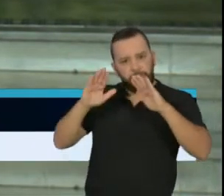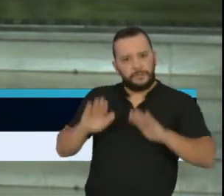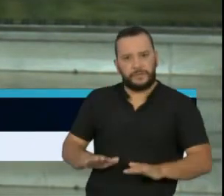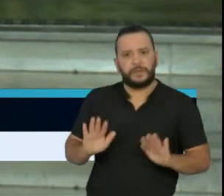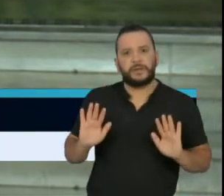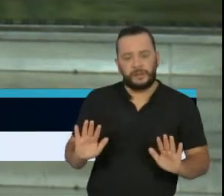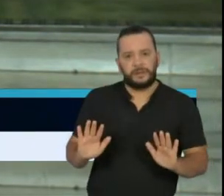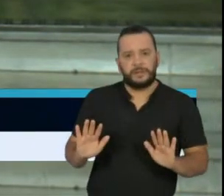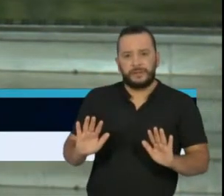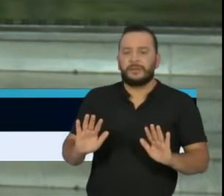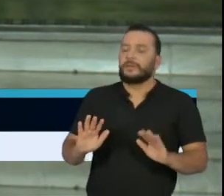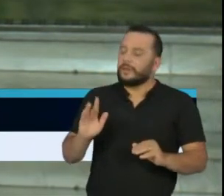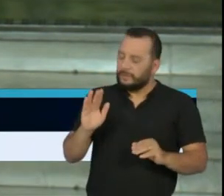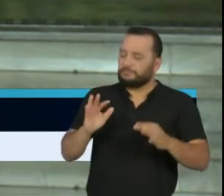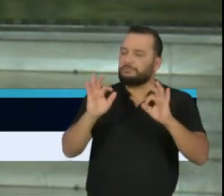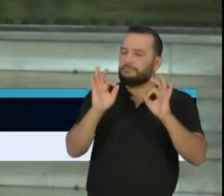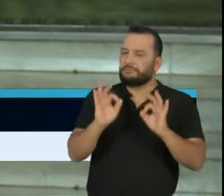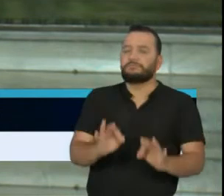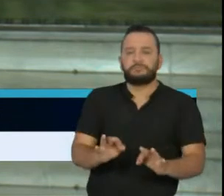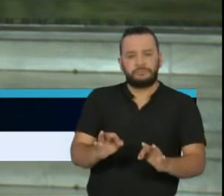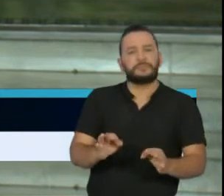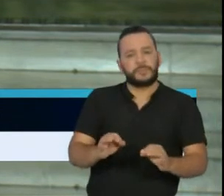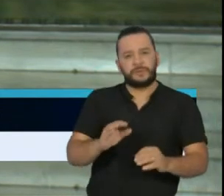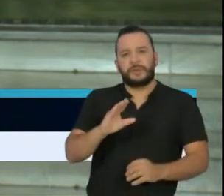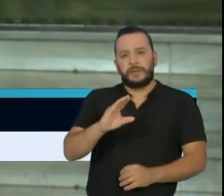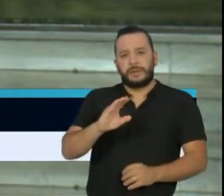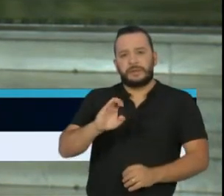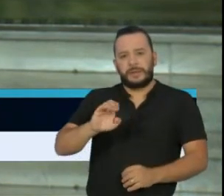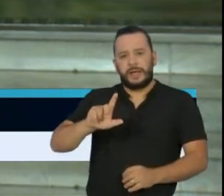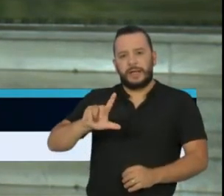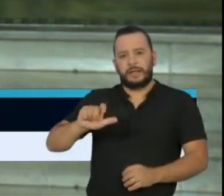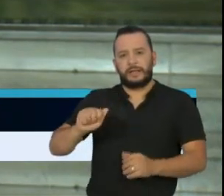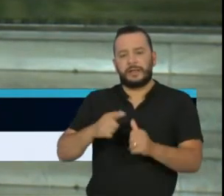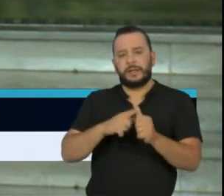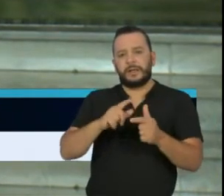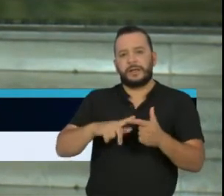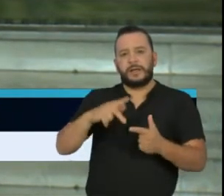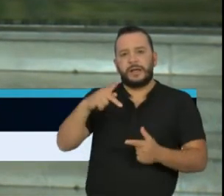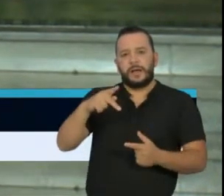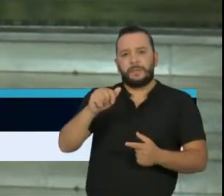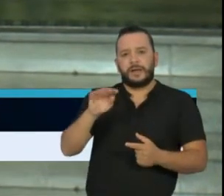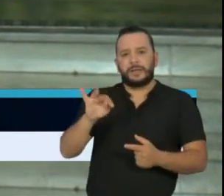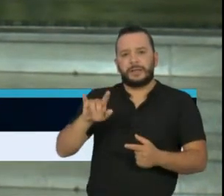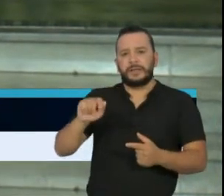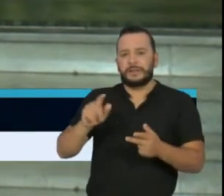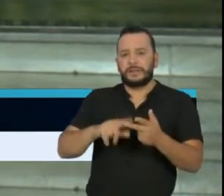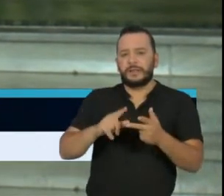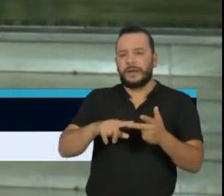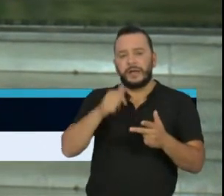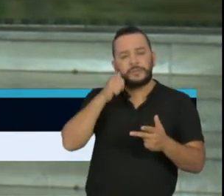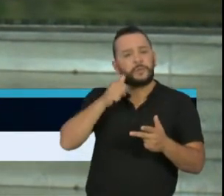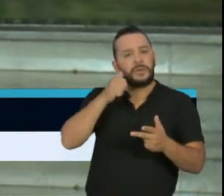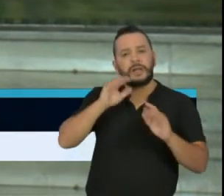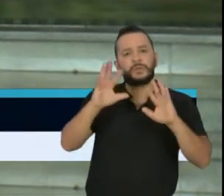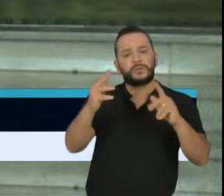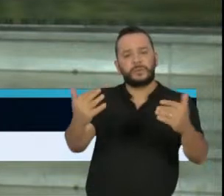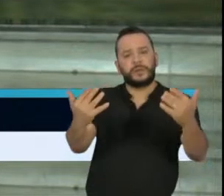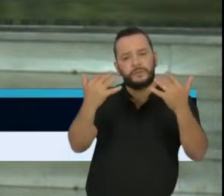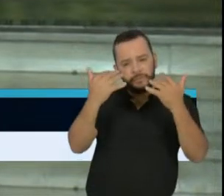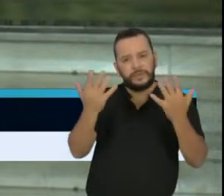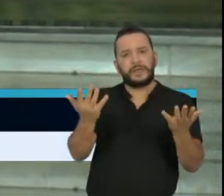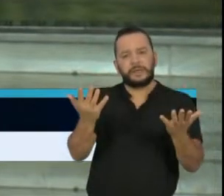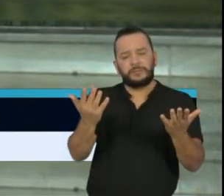este espírito, Célia Parnes e Patrícia Ellen e as mulheres que estão nos assistindo, nos ouvindo neste momento, que nós temos